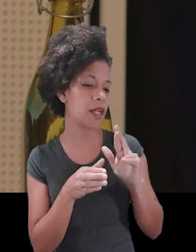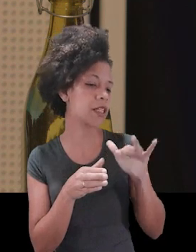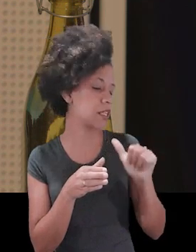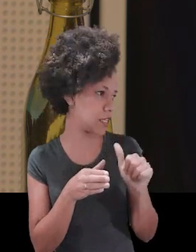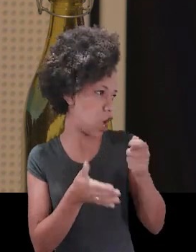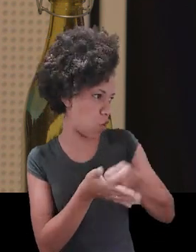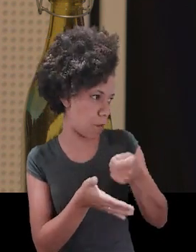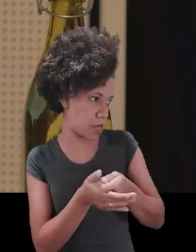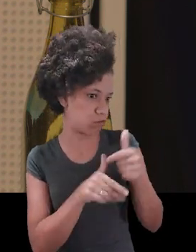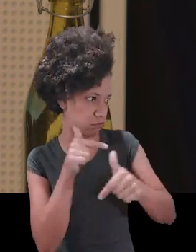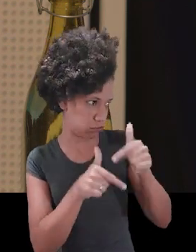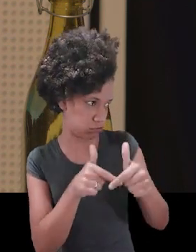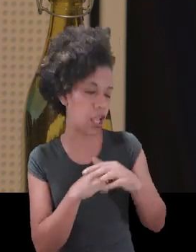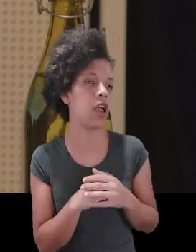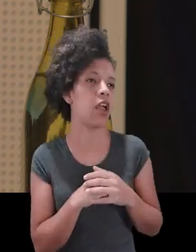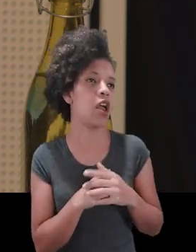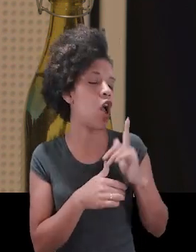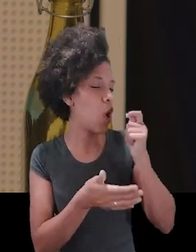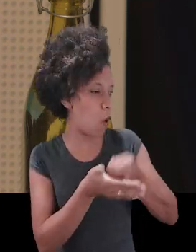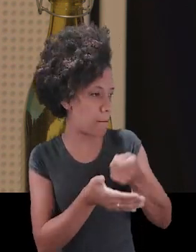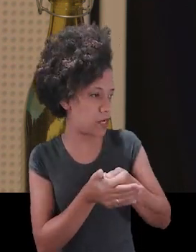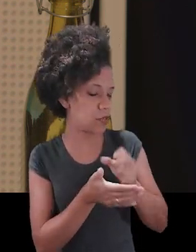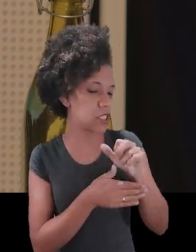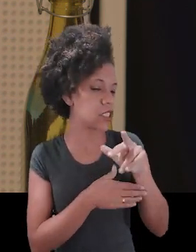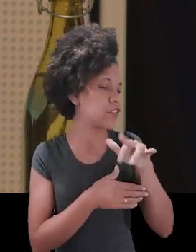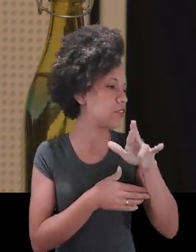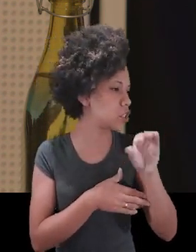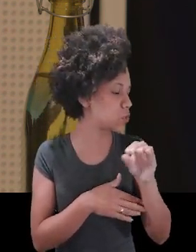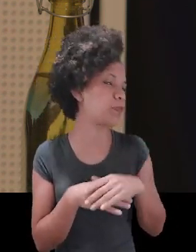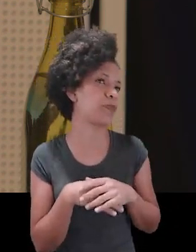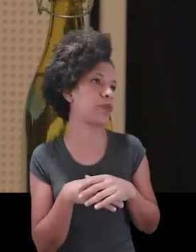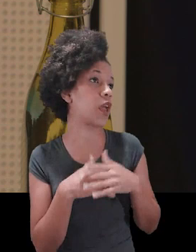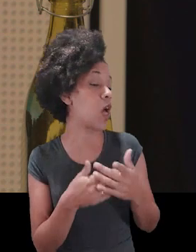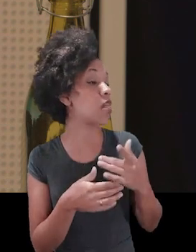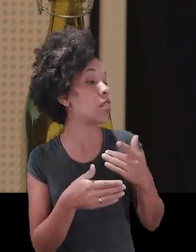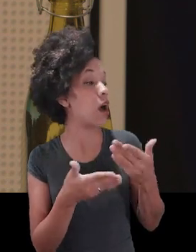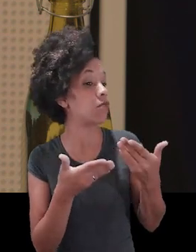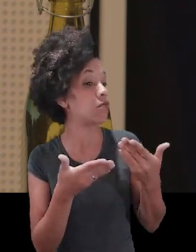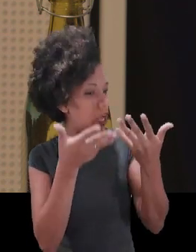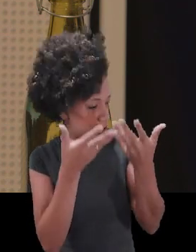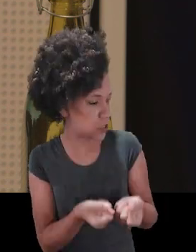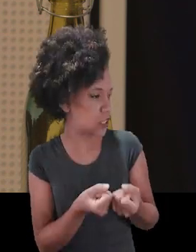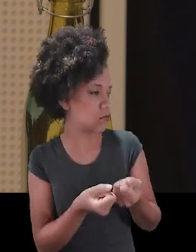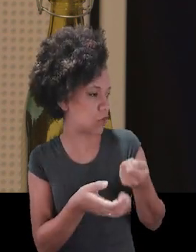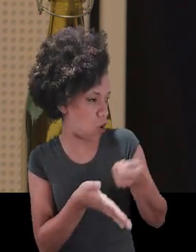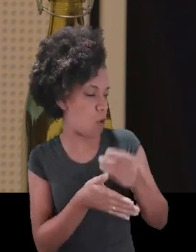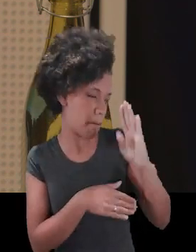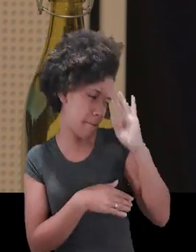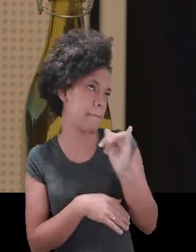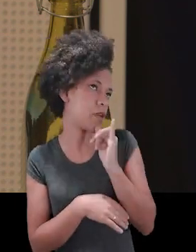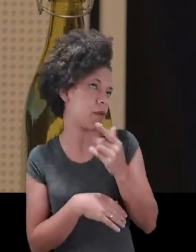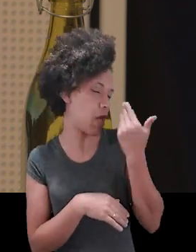BA o comando serviço que é a comando serviço é quando você tá ali para servir o quartel sabe que é